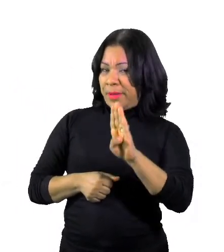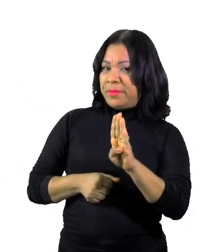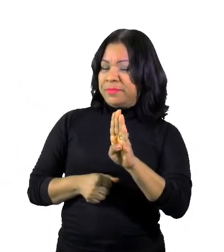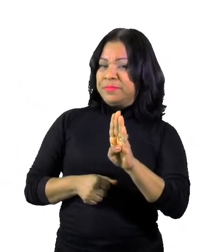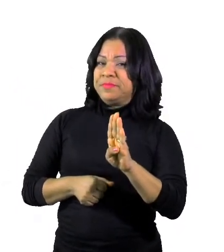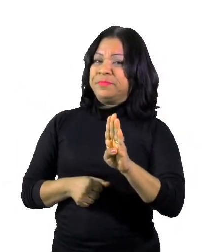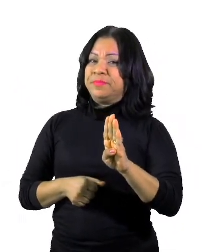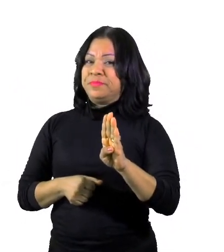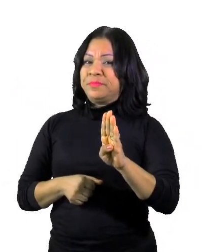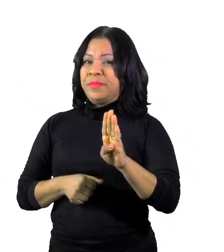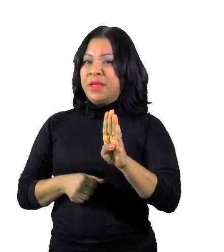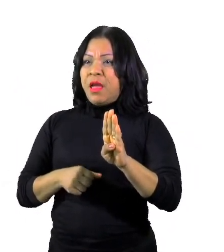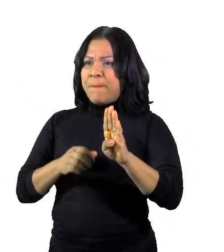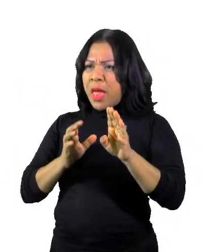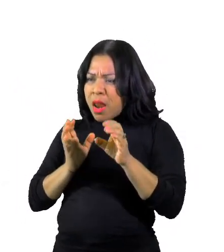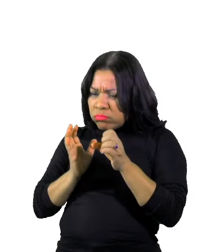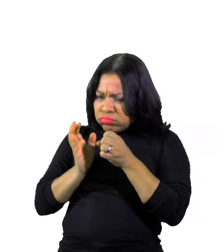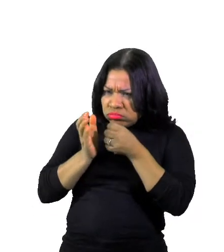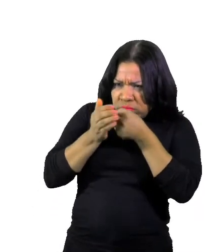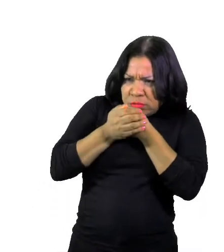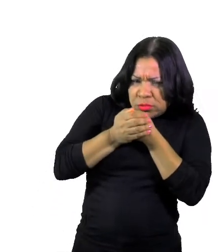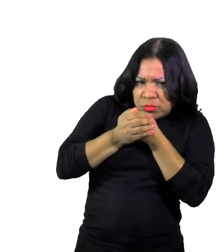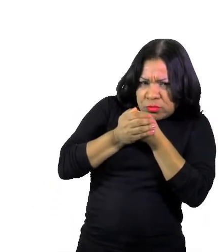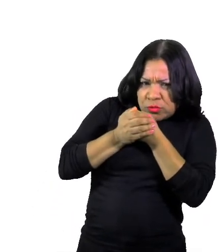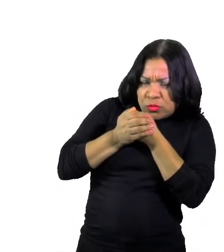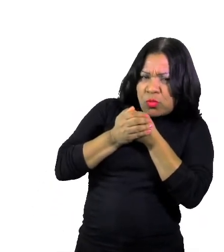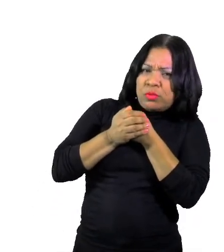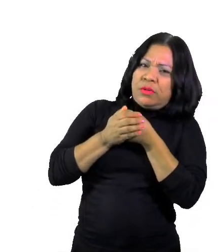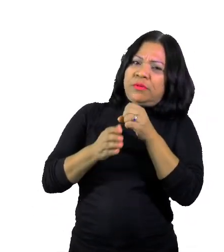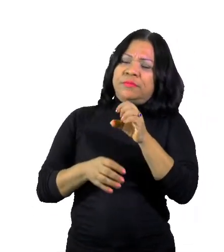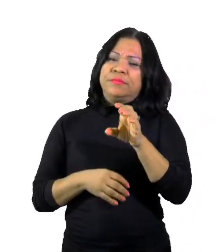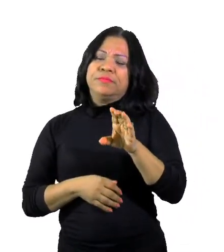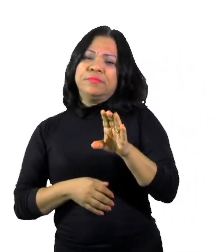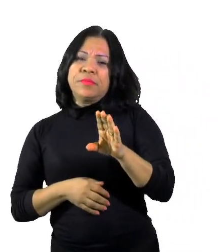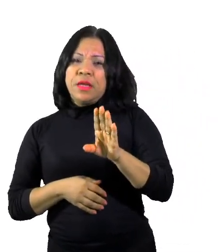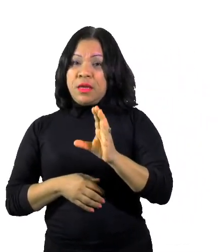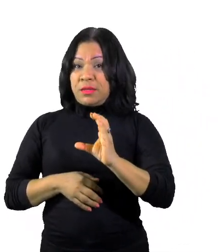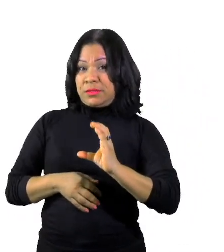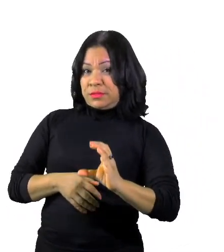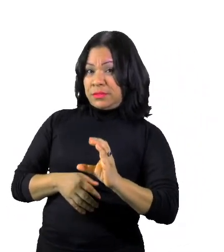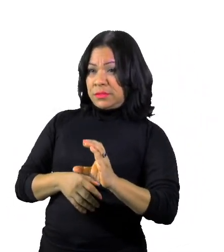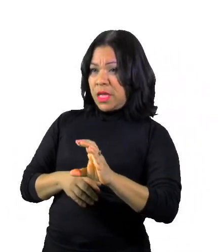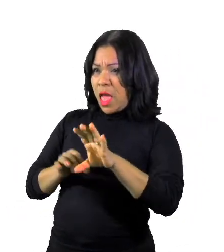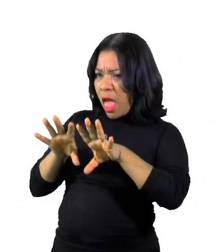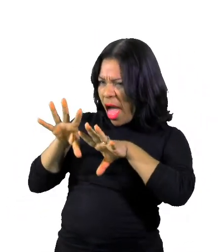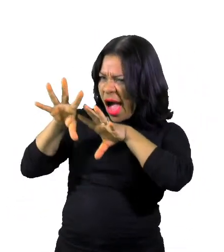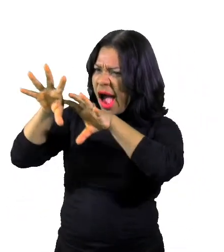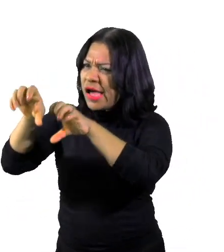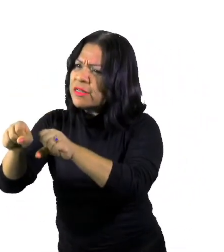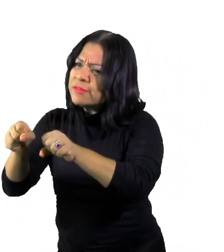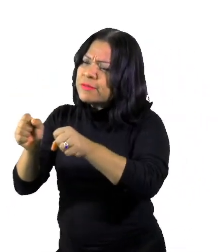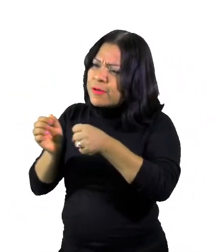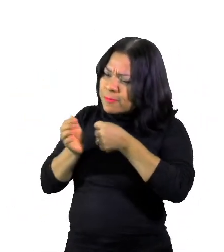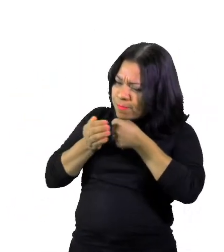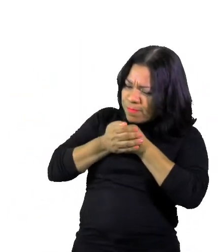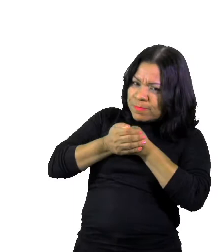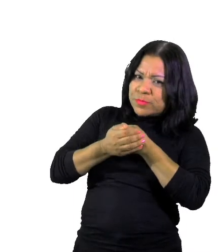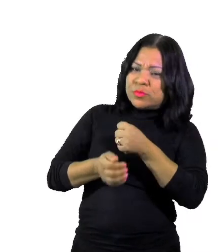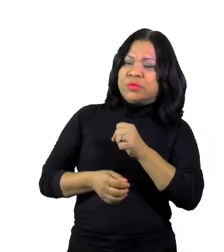B, para ela se esconder? C, caçar e se proteger? Ou